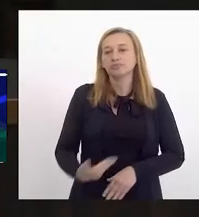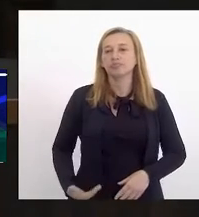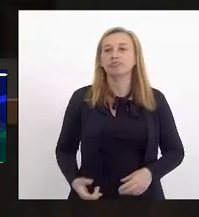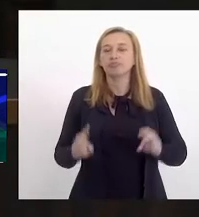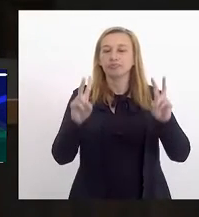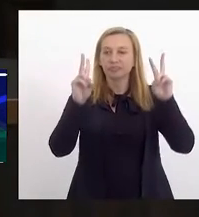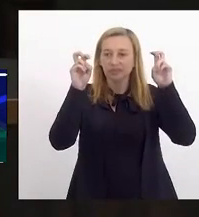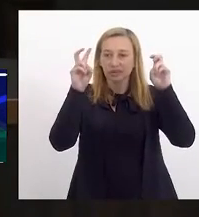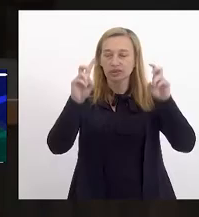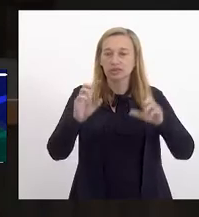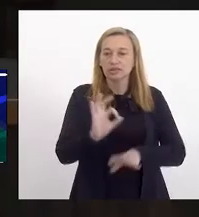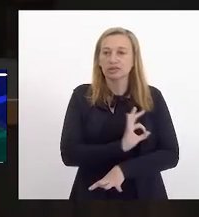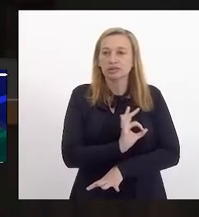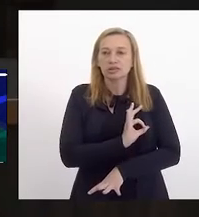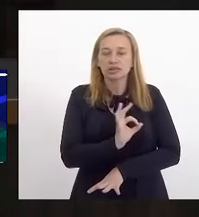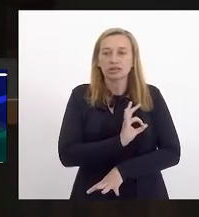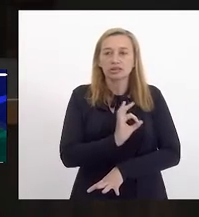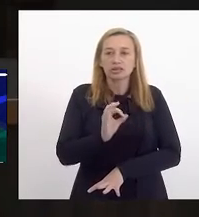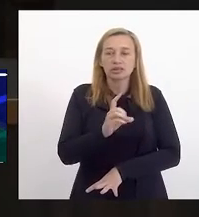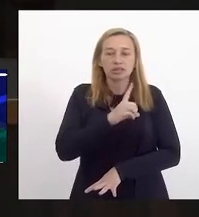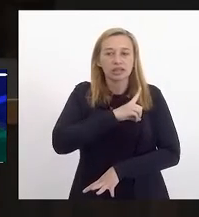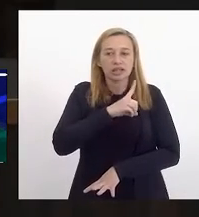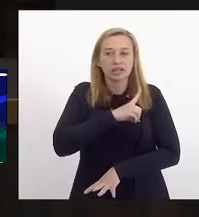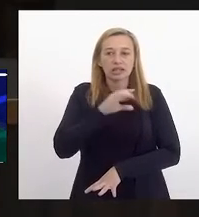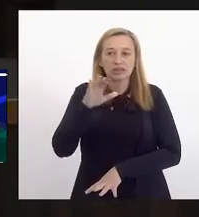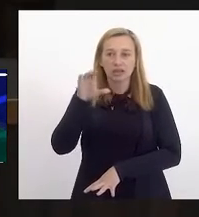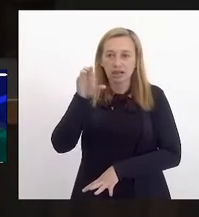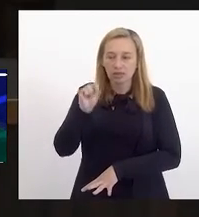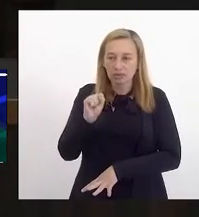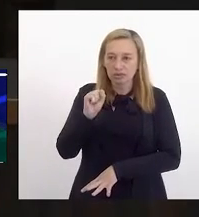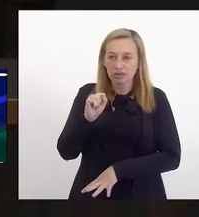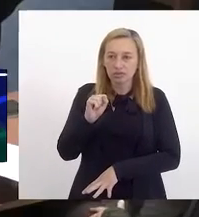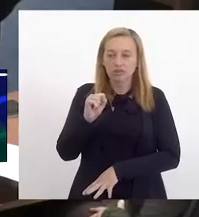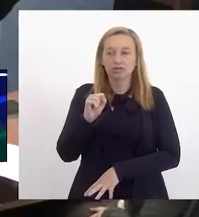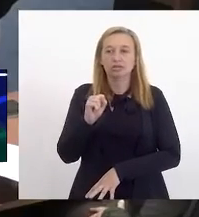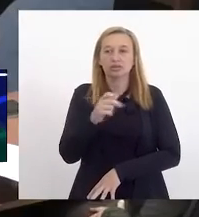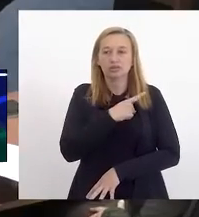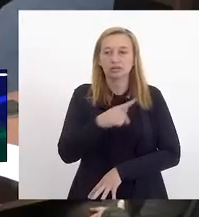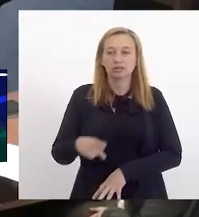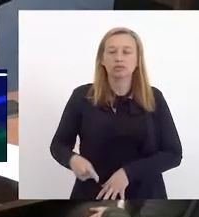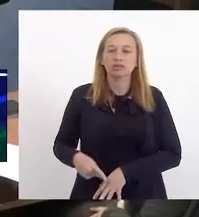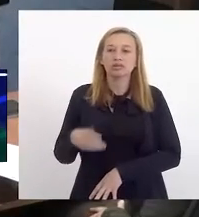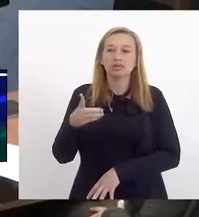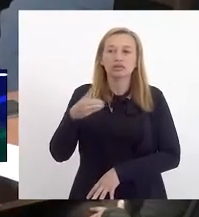de Polícia, presidente delegado Carlos Augusto.